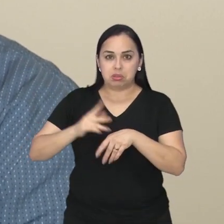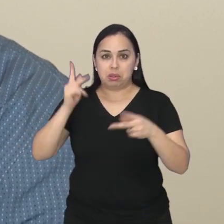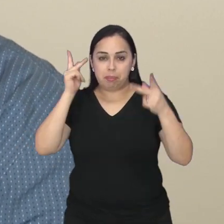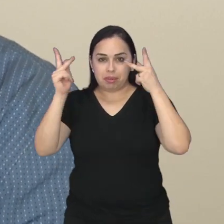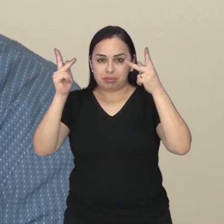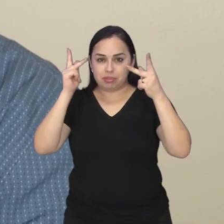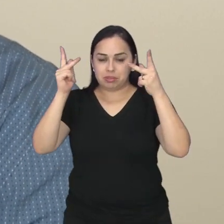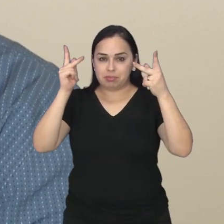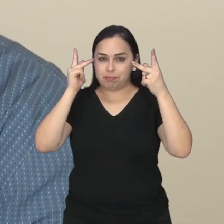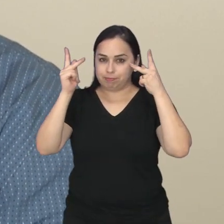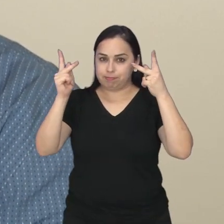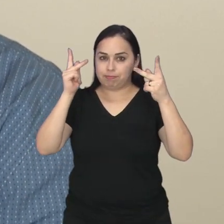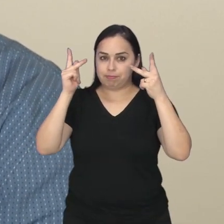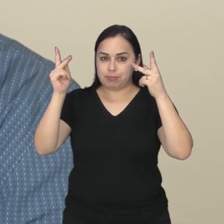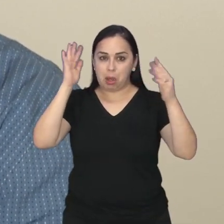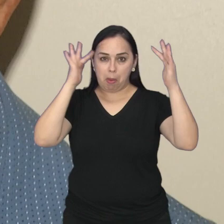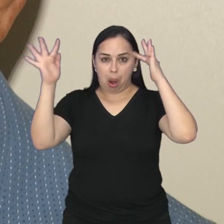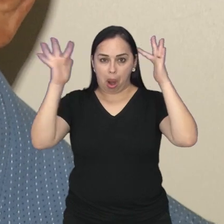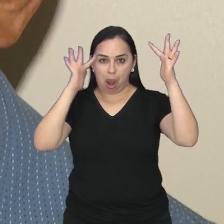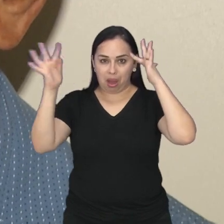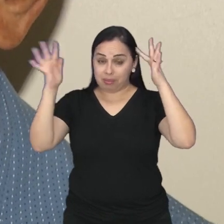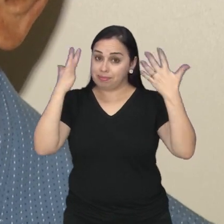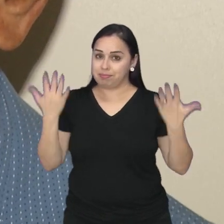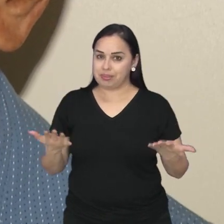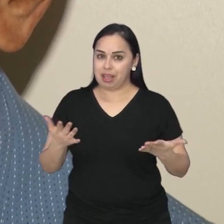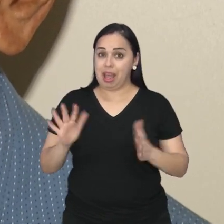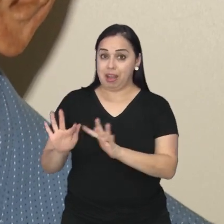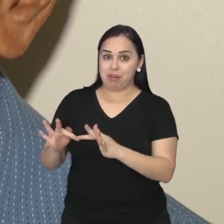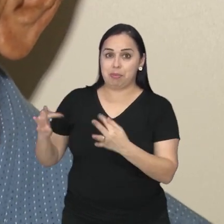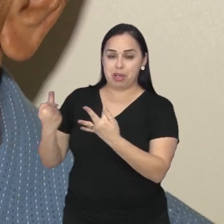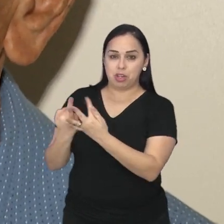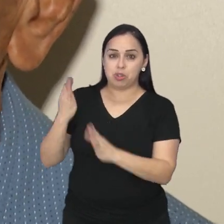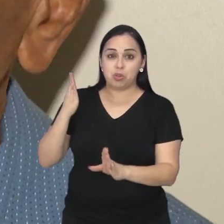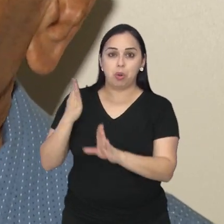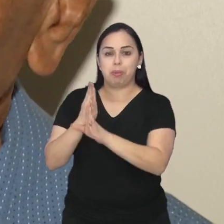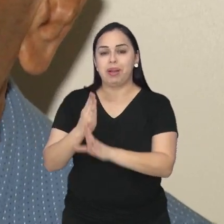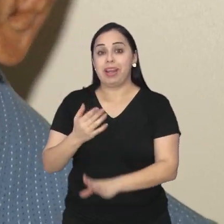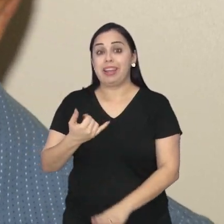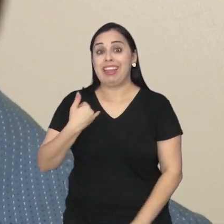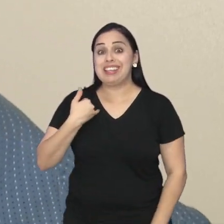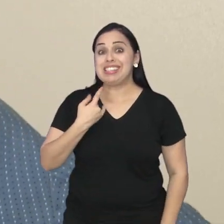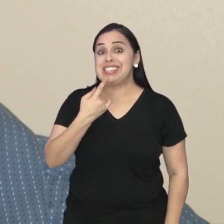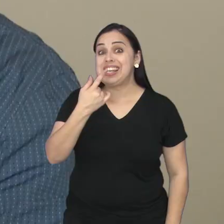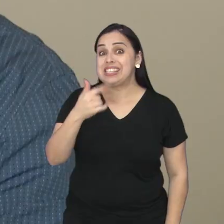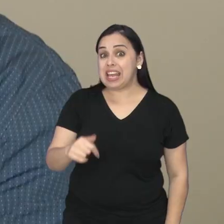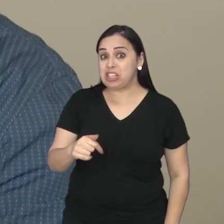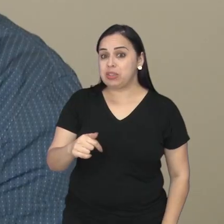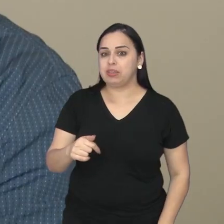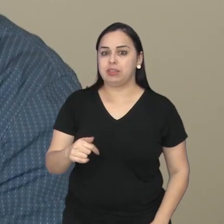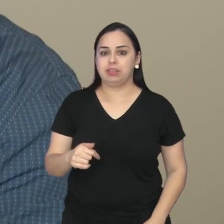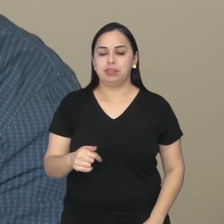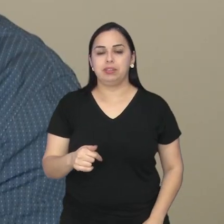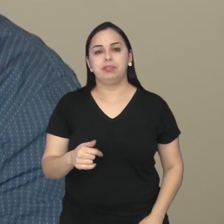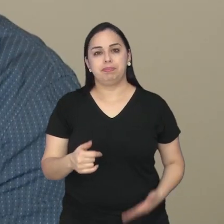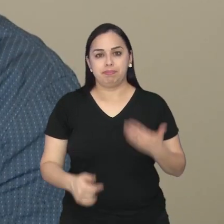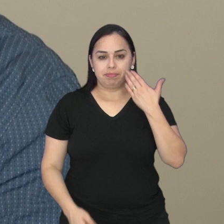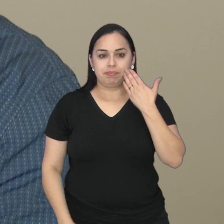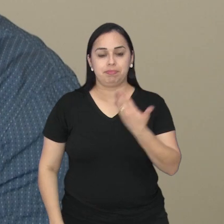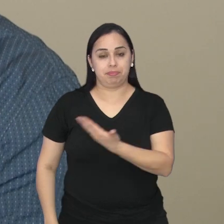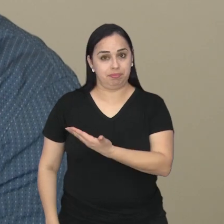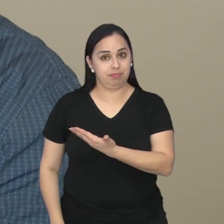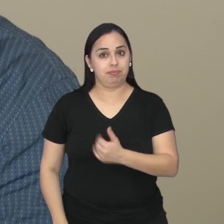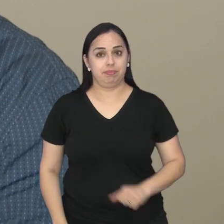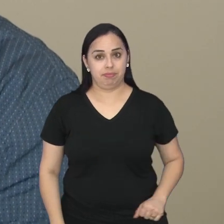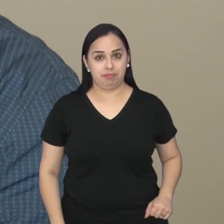provoca delírios e alucinações. A família descobriu o transtorno aos 17 anos. O Manuel, com 17